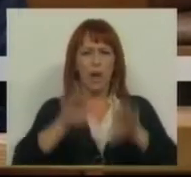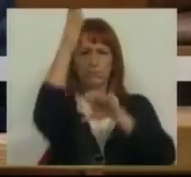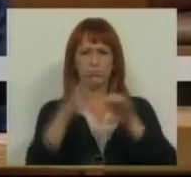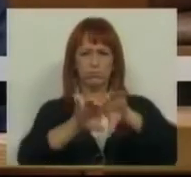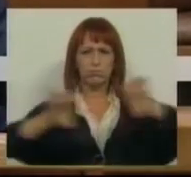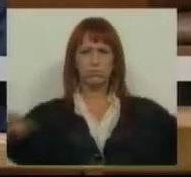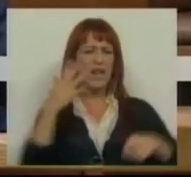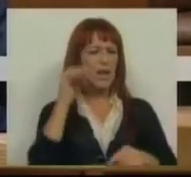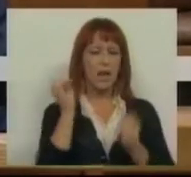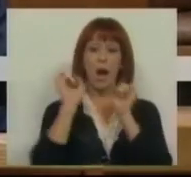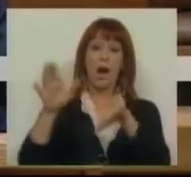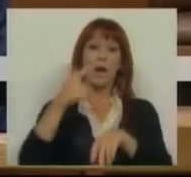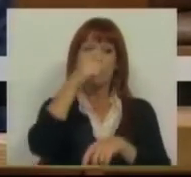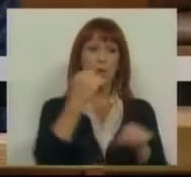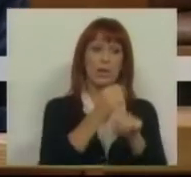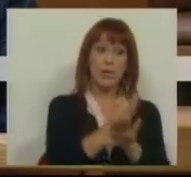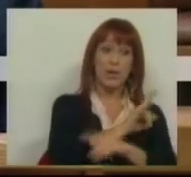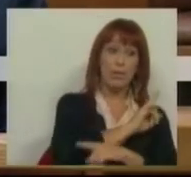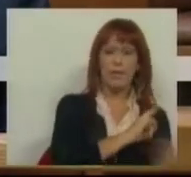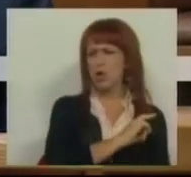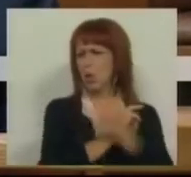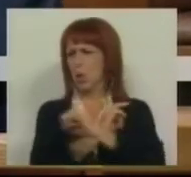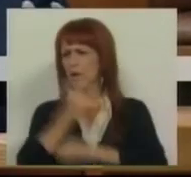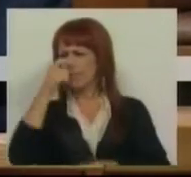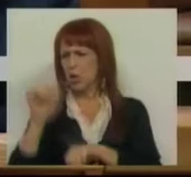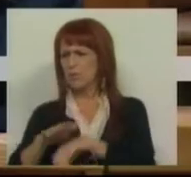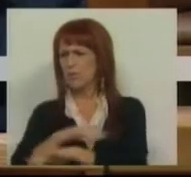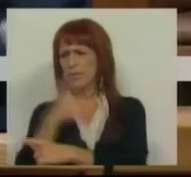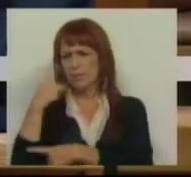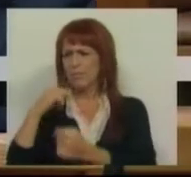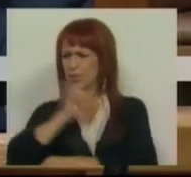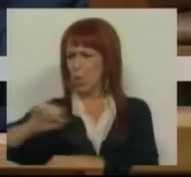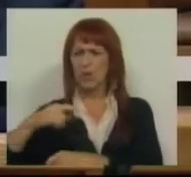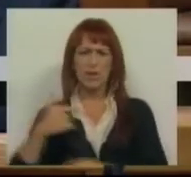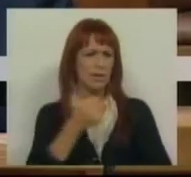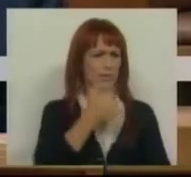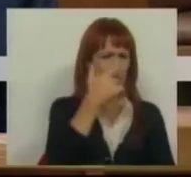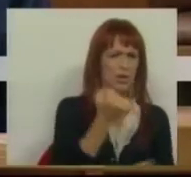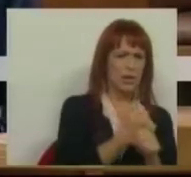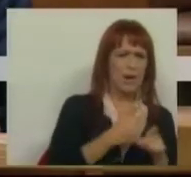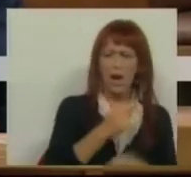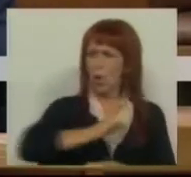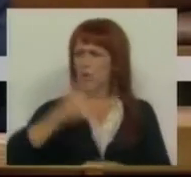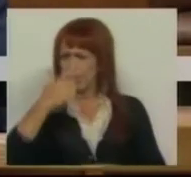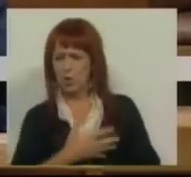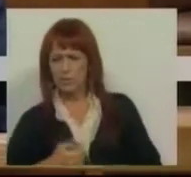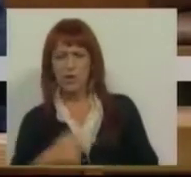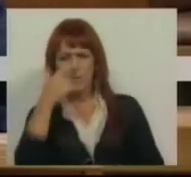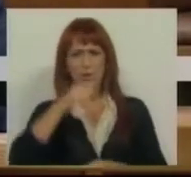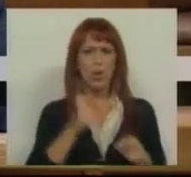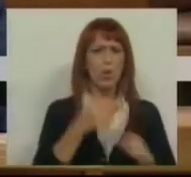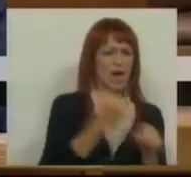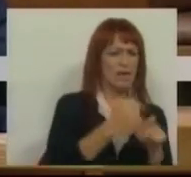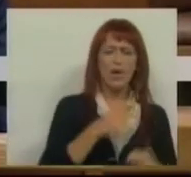dois, tentando atirar trabalhadores do setor privado contra trabalhadores do setor público, empregados contra desempregados, trabalhadores